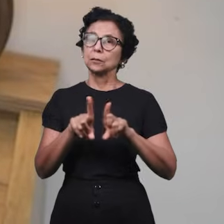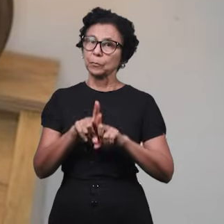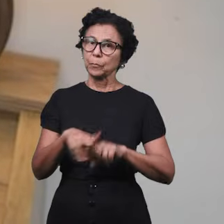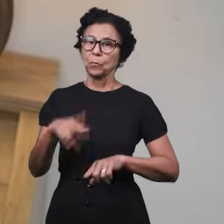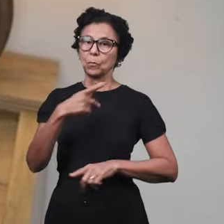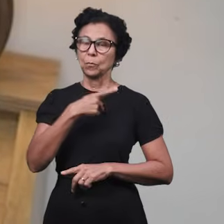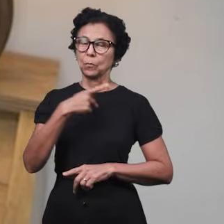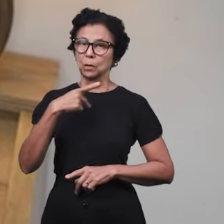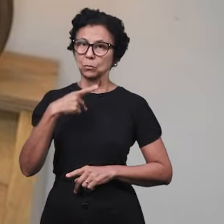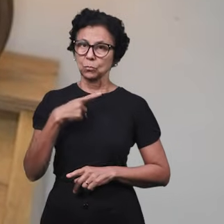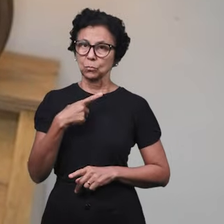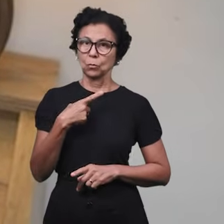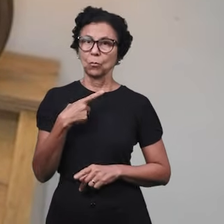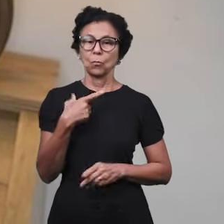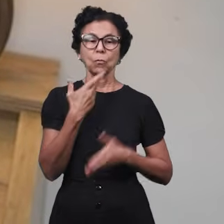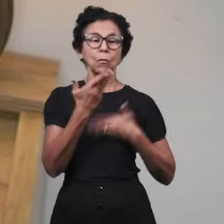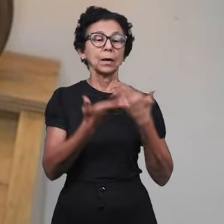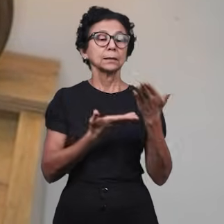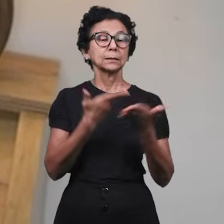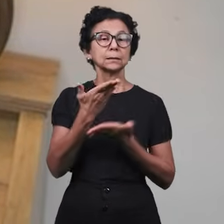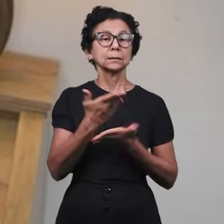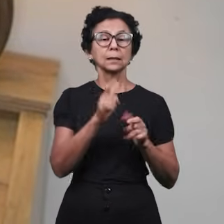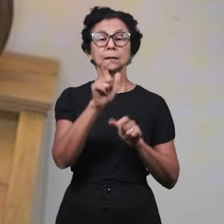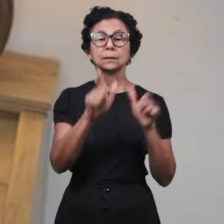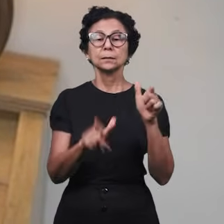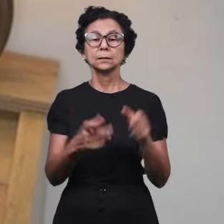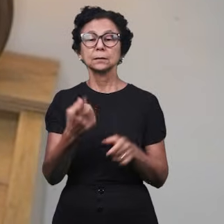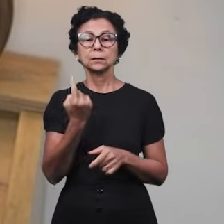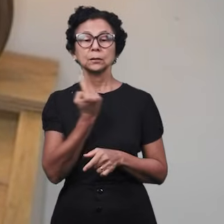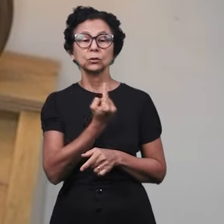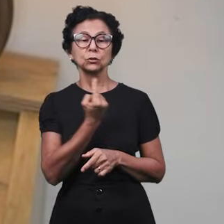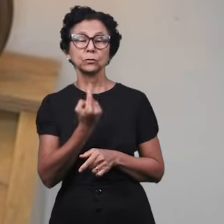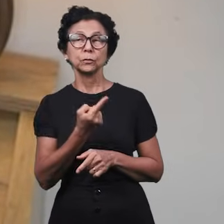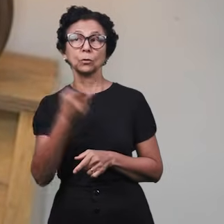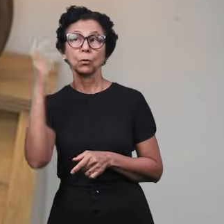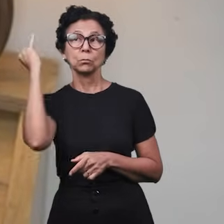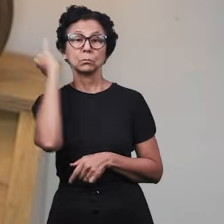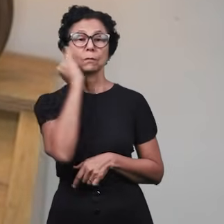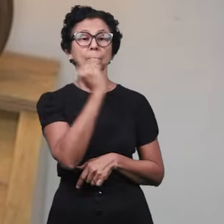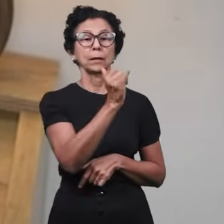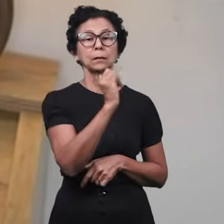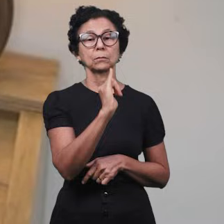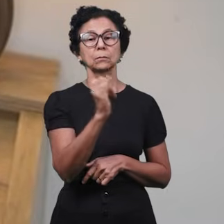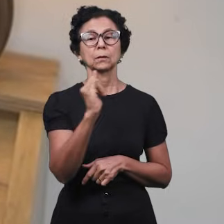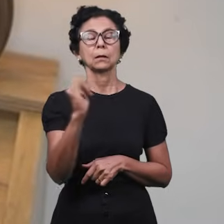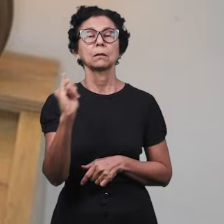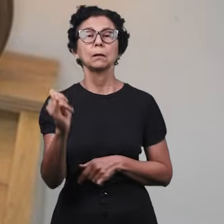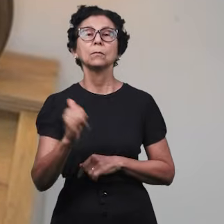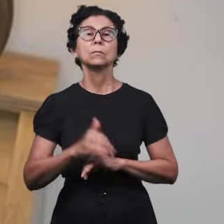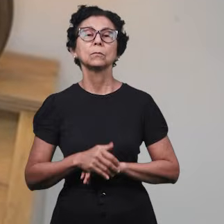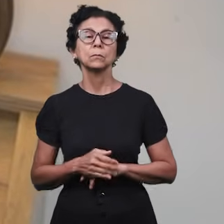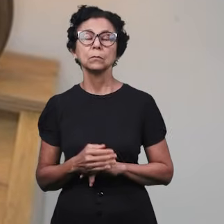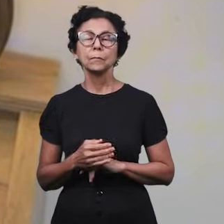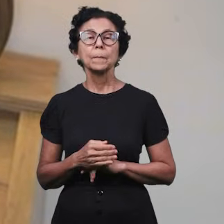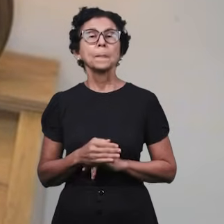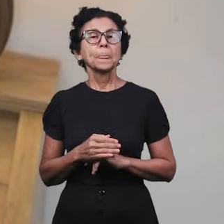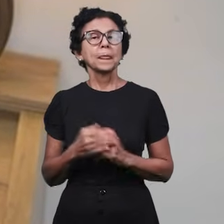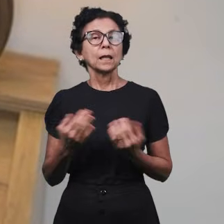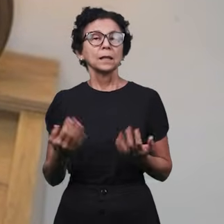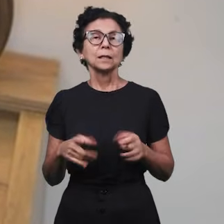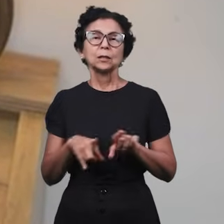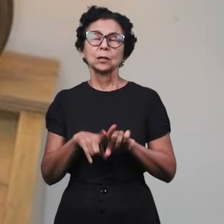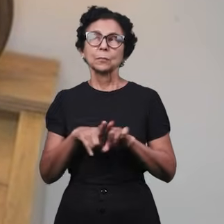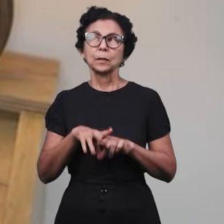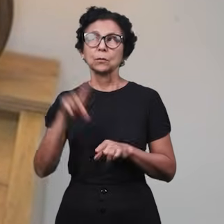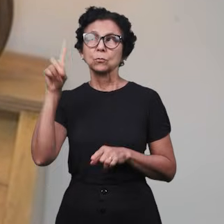assistência individualizada, onde o Senhor fala ali com cada um, ministra nos corações e não só a eles,